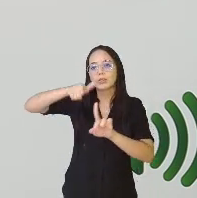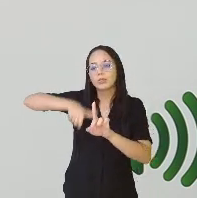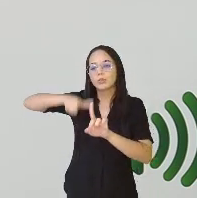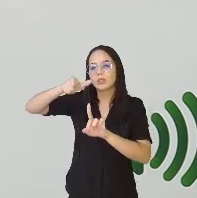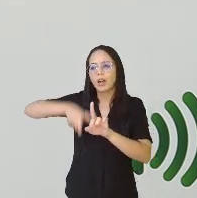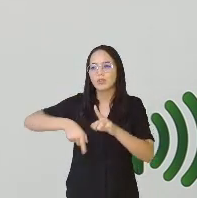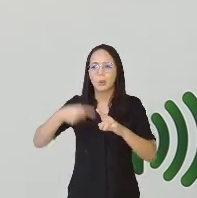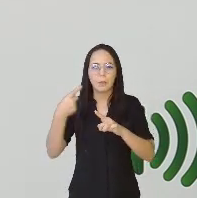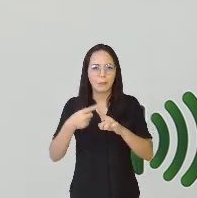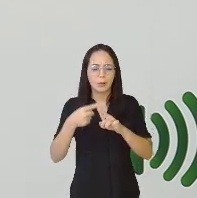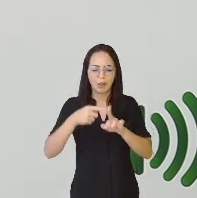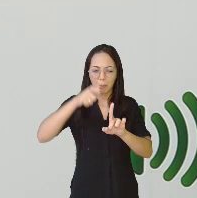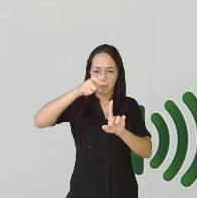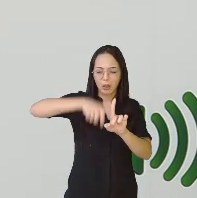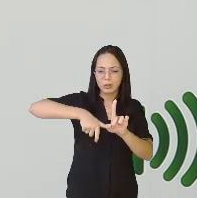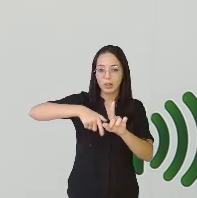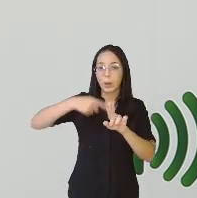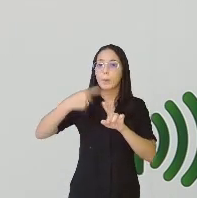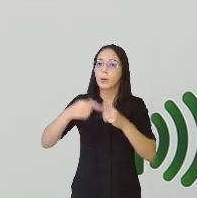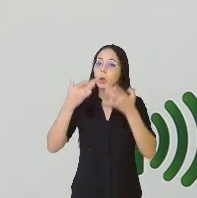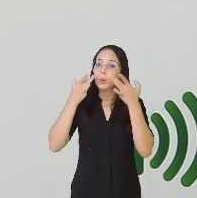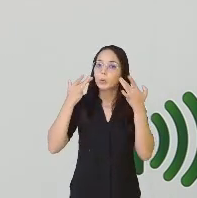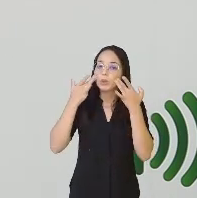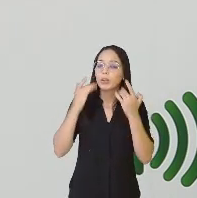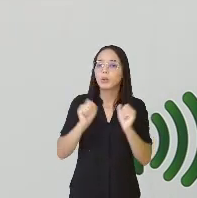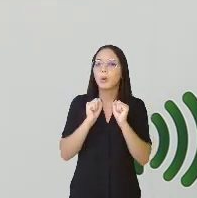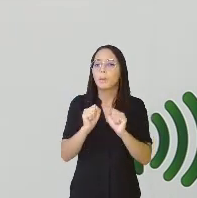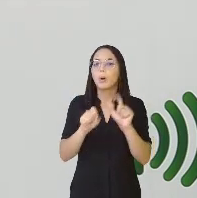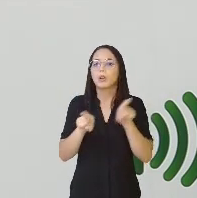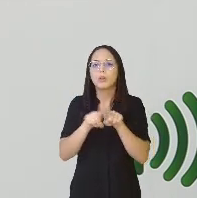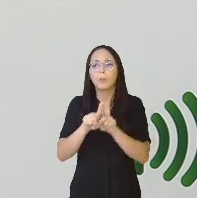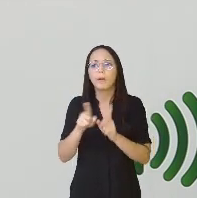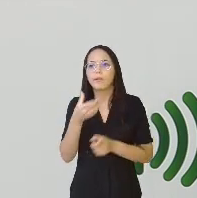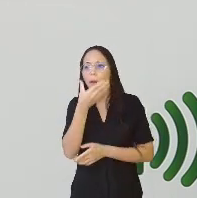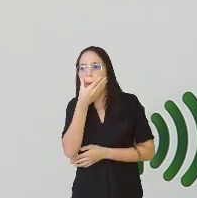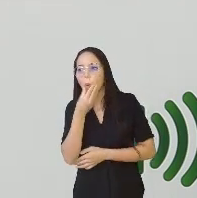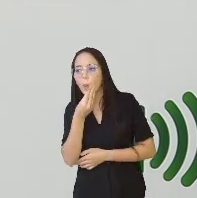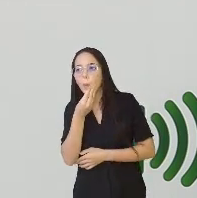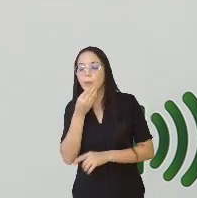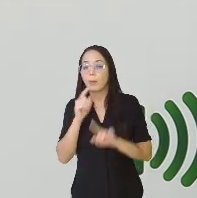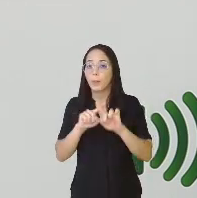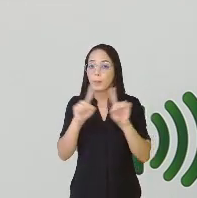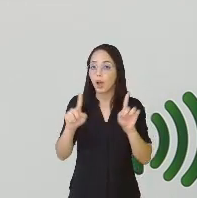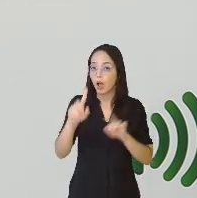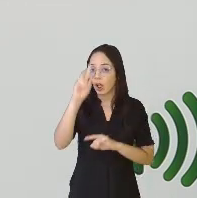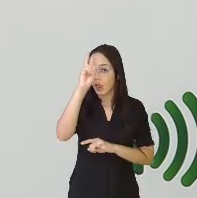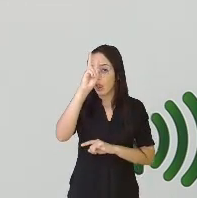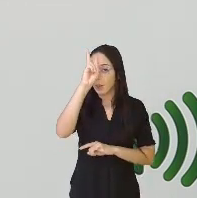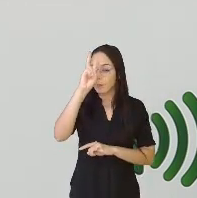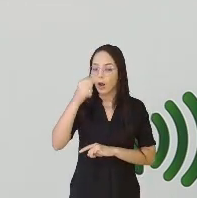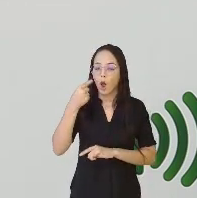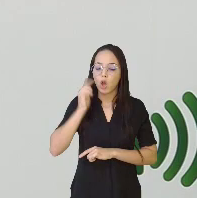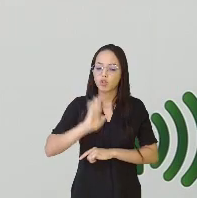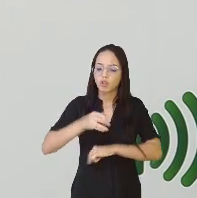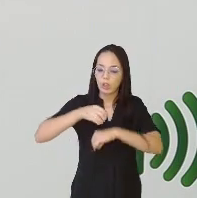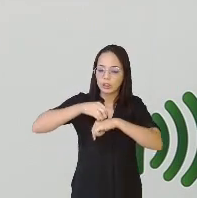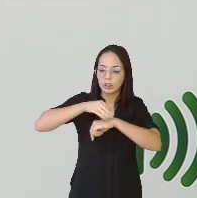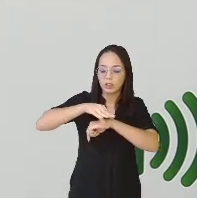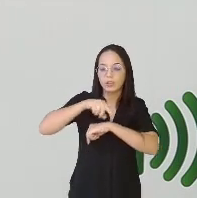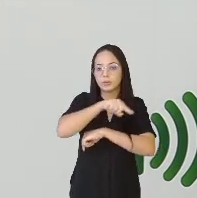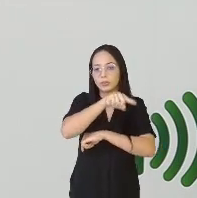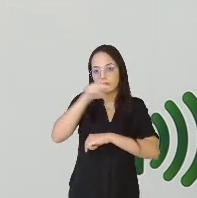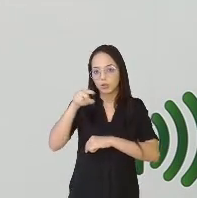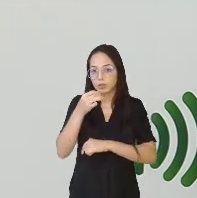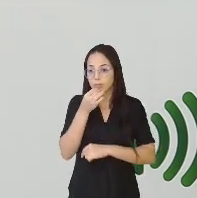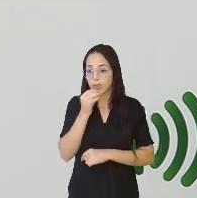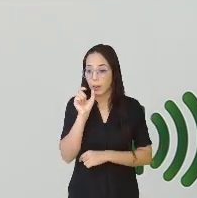digo a personagem? Porque no teatro pode ter também um personagem masculino. Mas fica lembrando aí, eu já dei essa dica aqui em aulas anteriores.